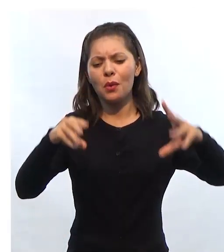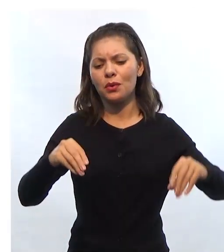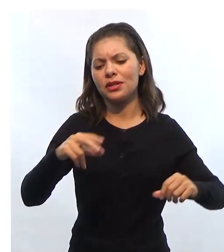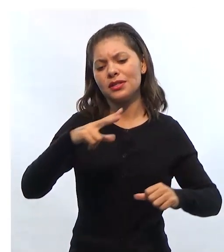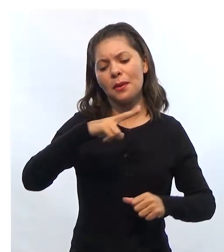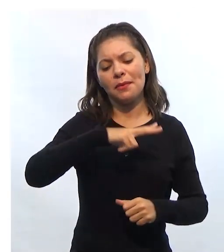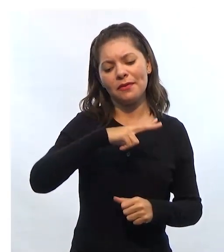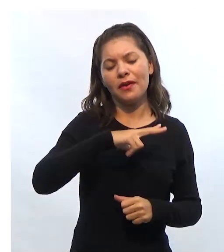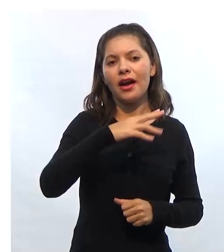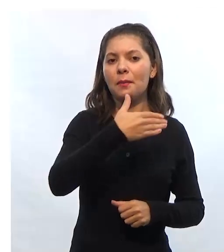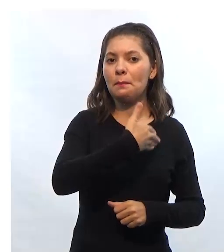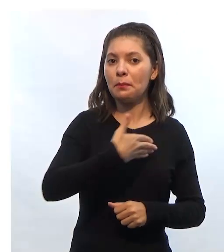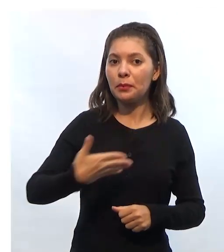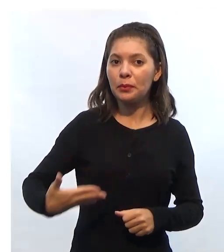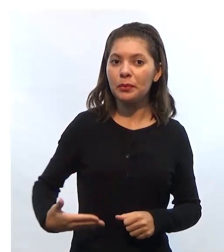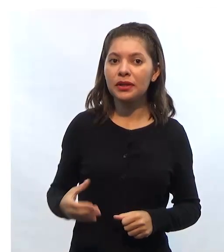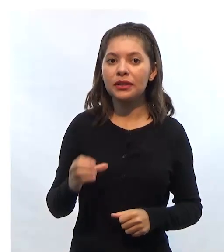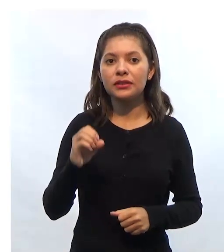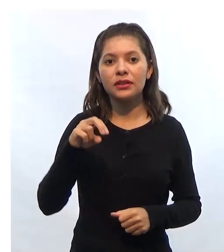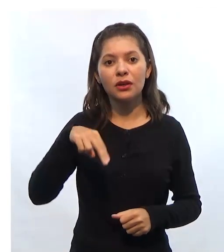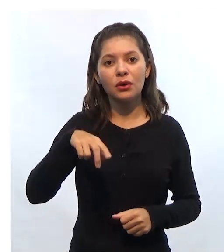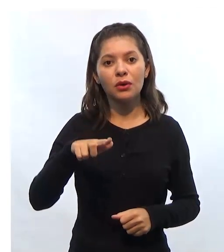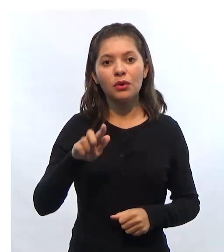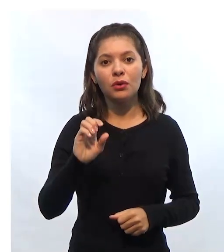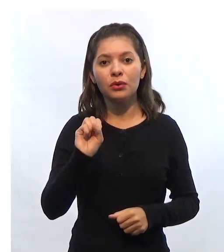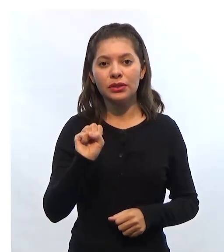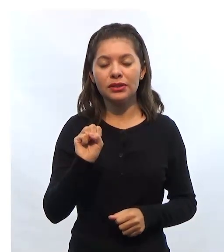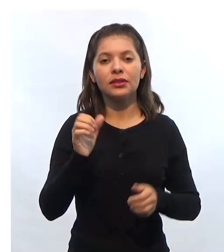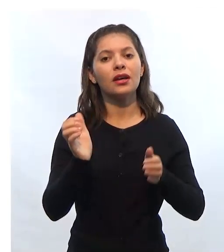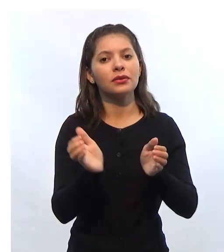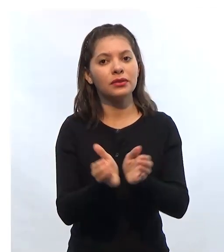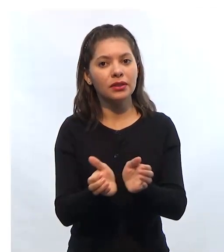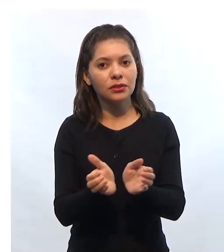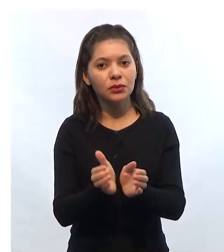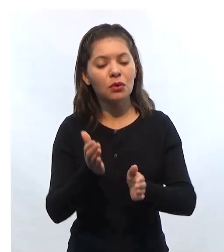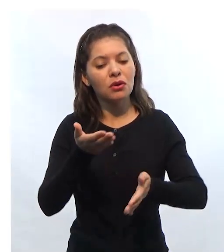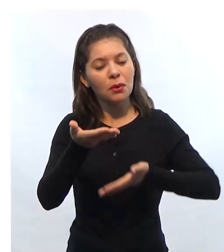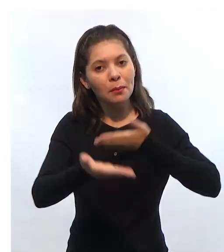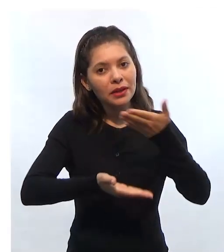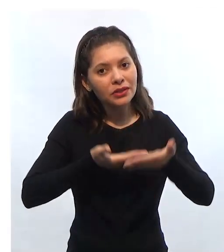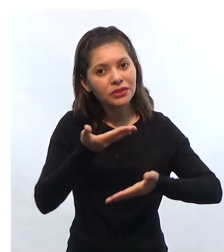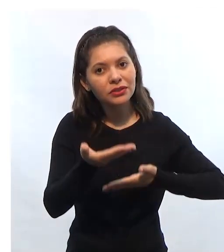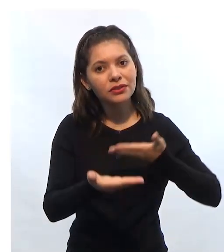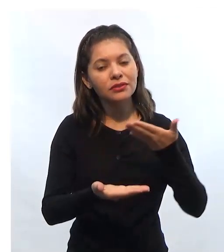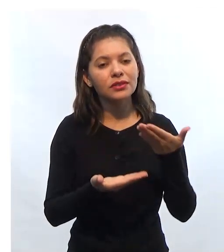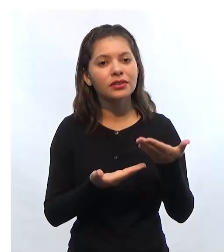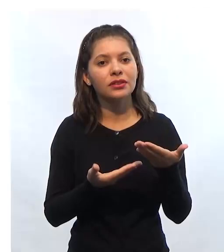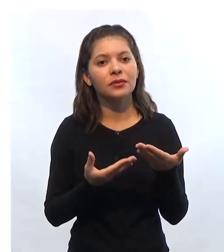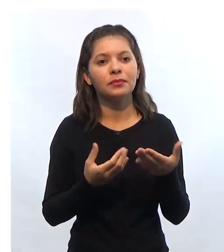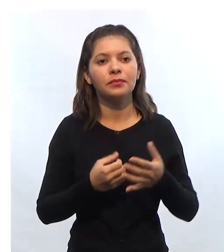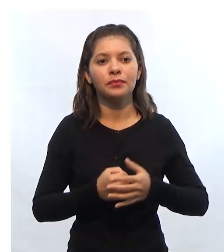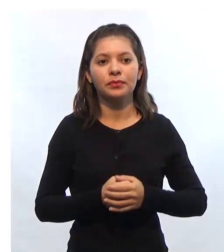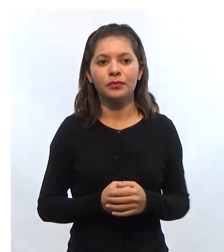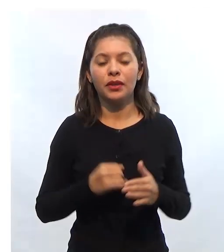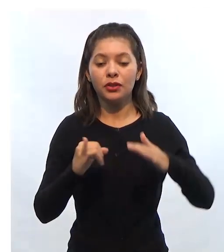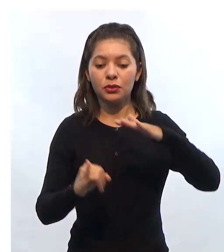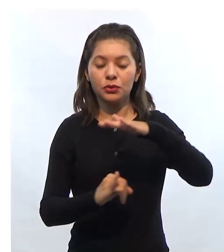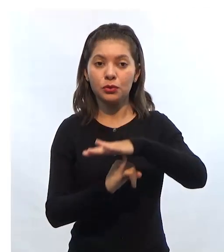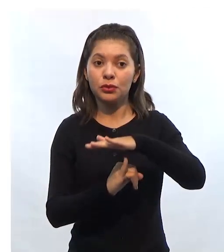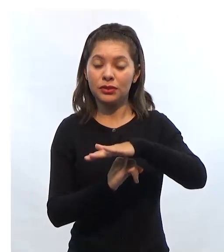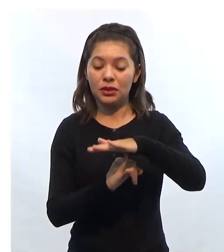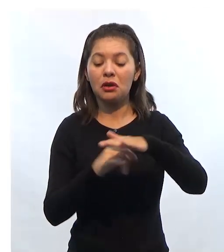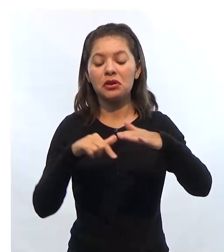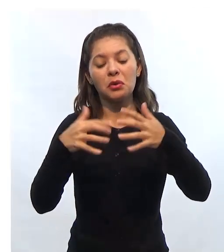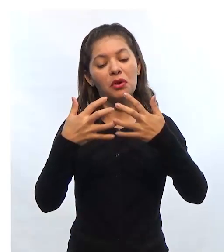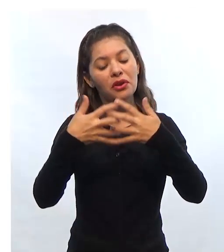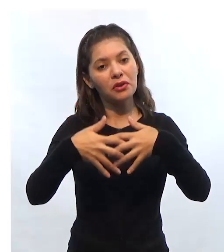privadas, públicas, ONGs, associações, cooperativas, instituições como o próprio